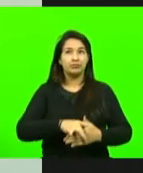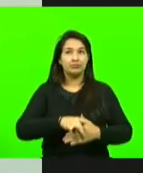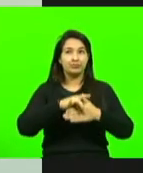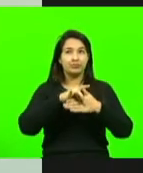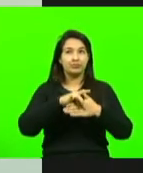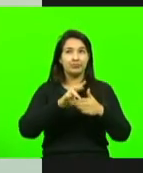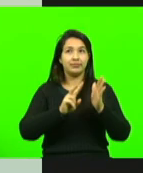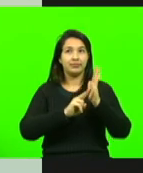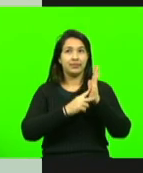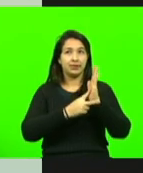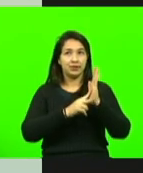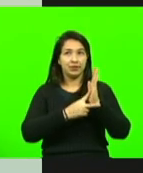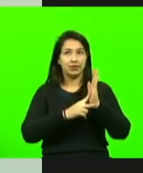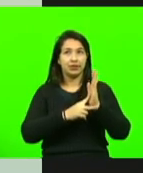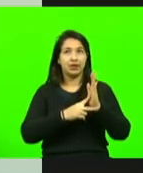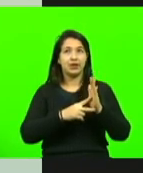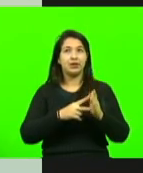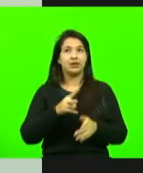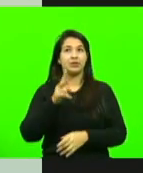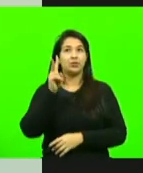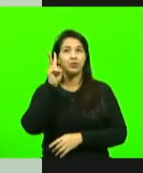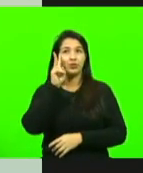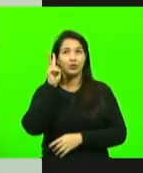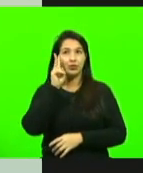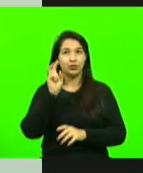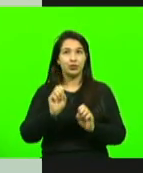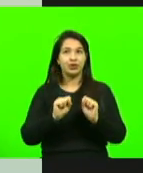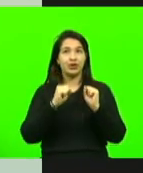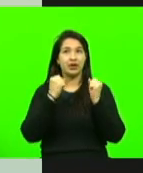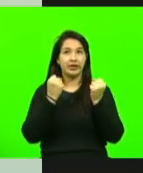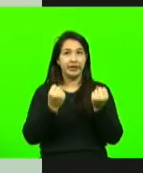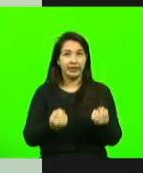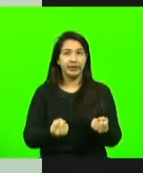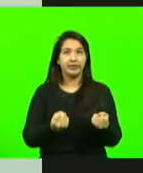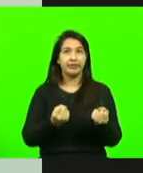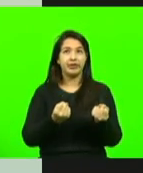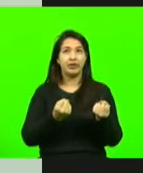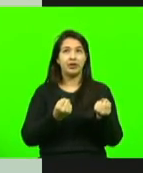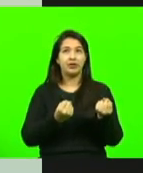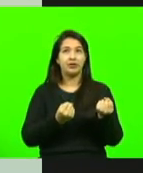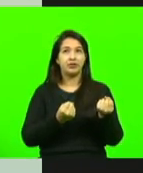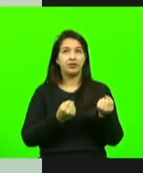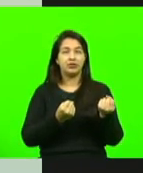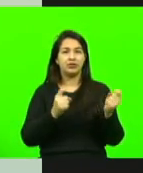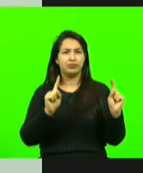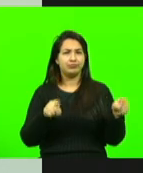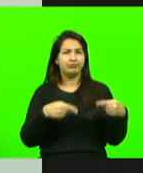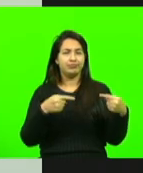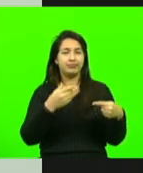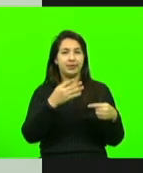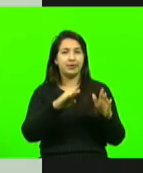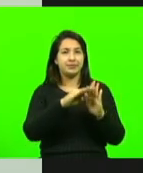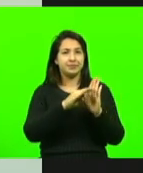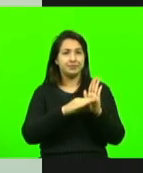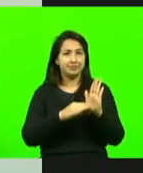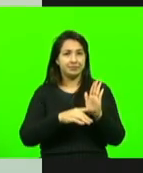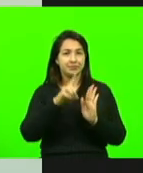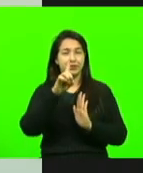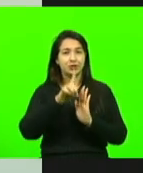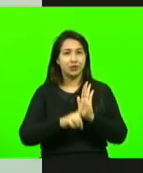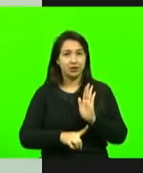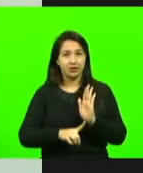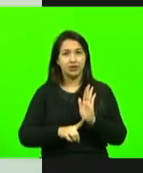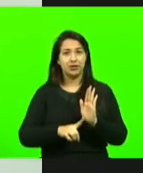as lideranças que cotidianamente enfrentam as contradições da supressão de direitos dos